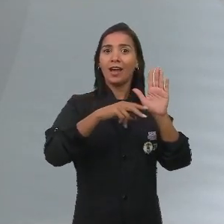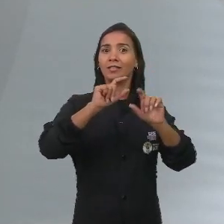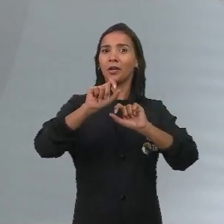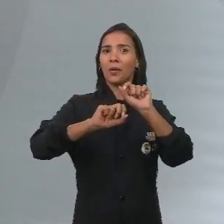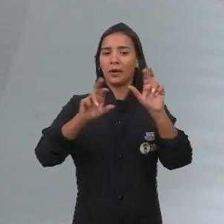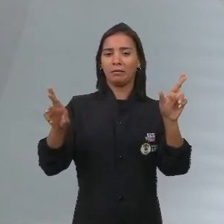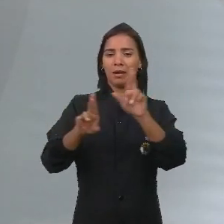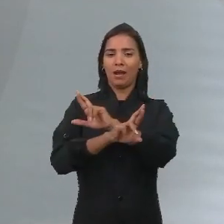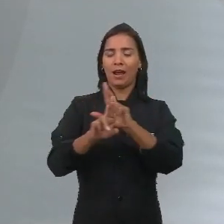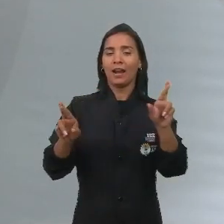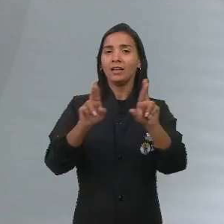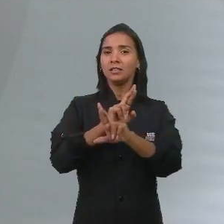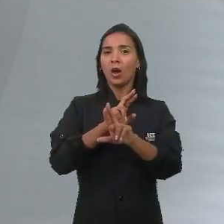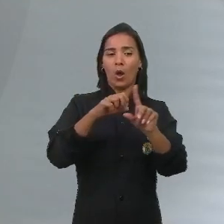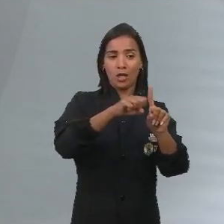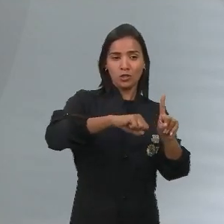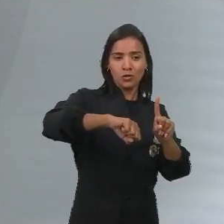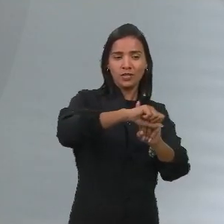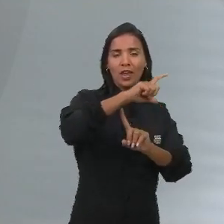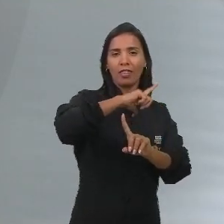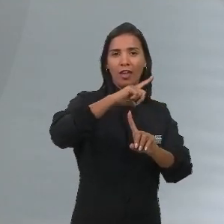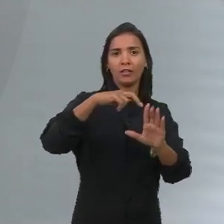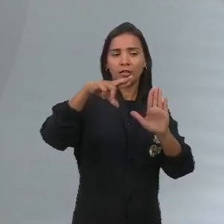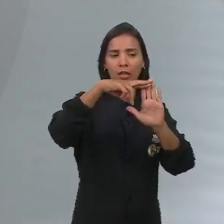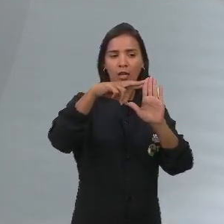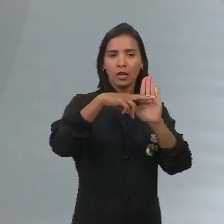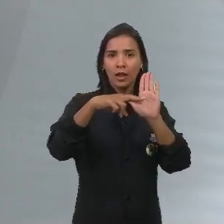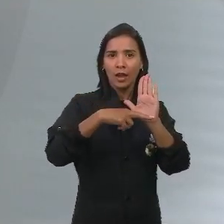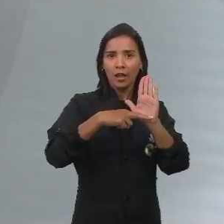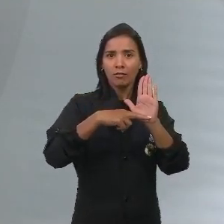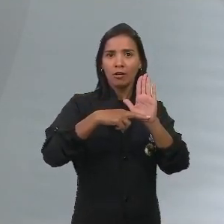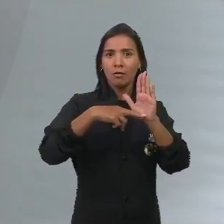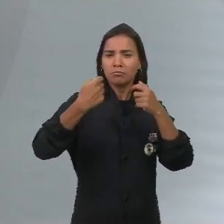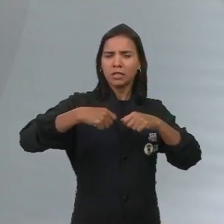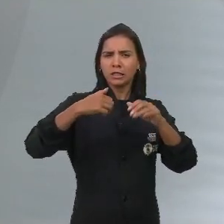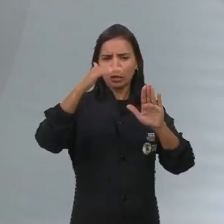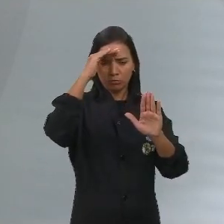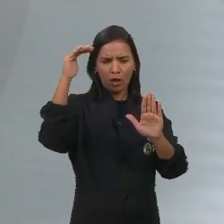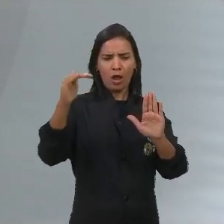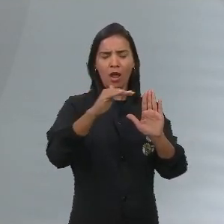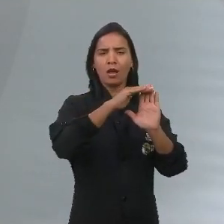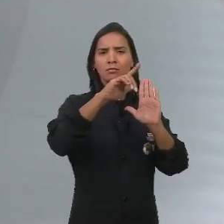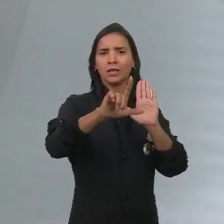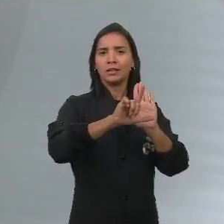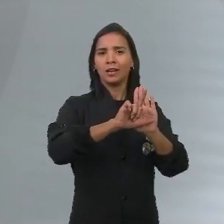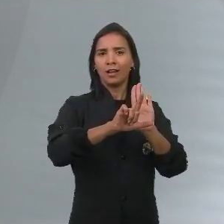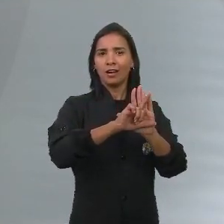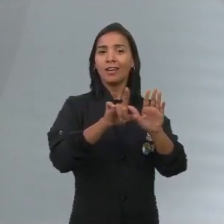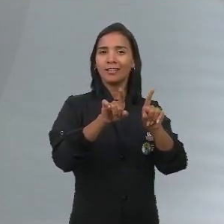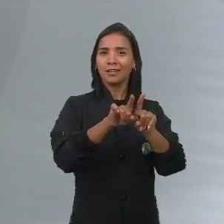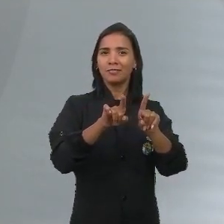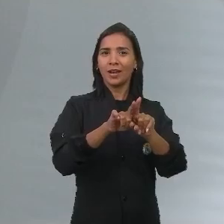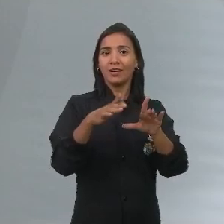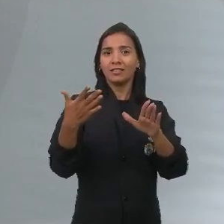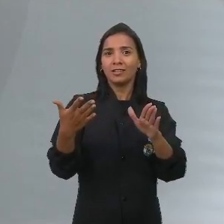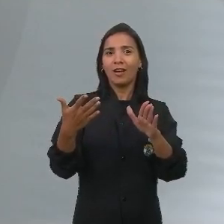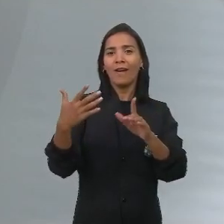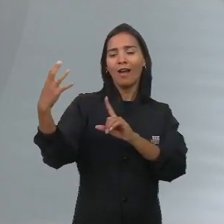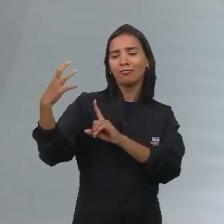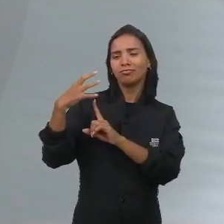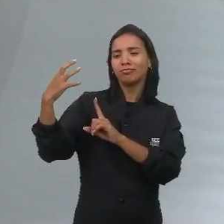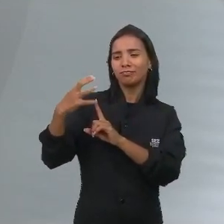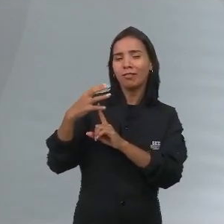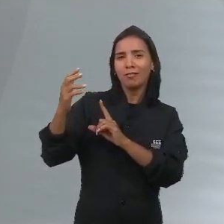sociedade quando a gente tem que respeitar as leis então vejo que são aprendizados micros que vão influenciando no contexto